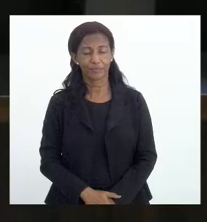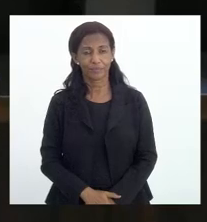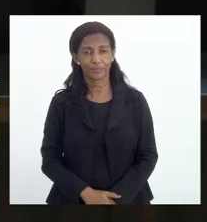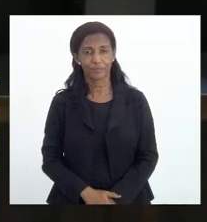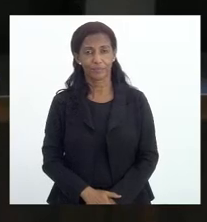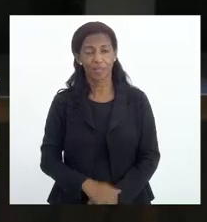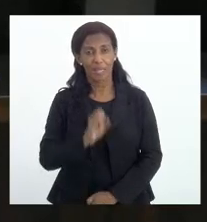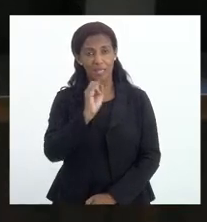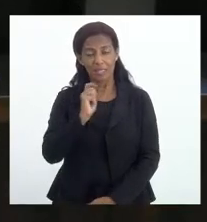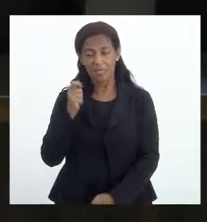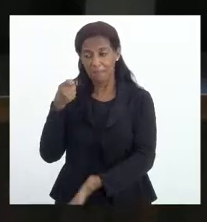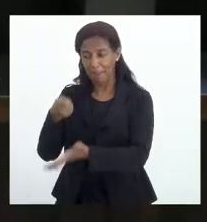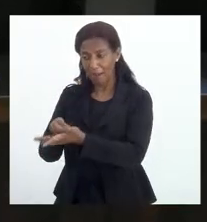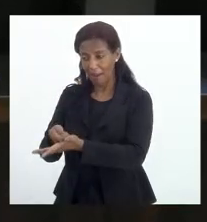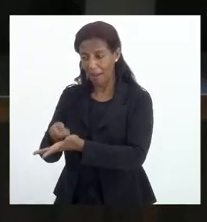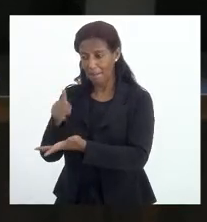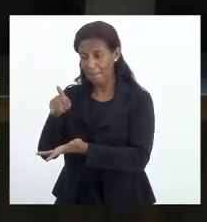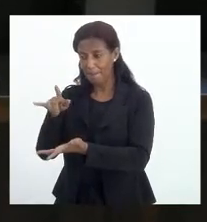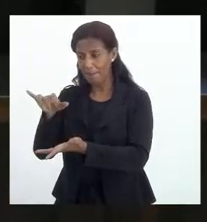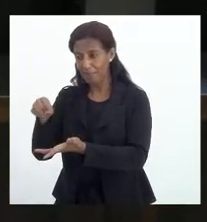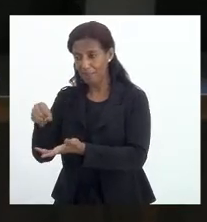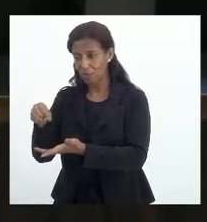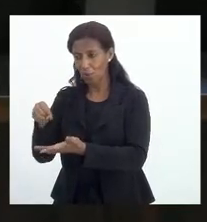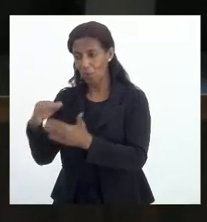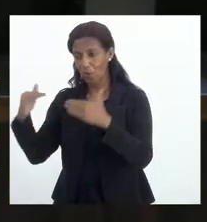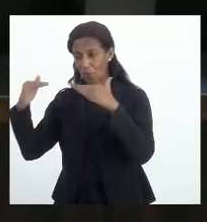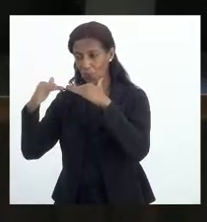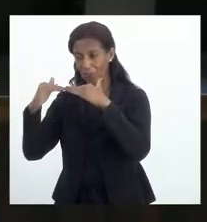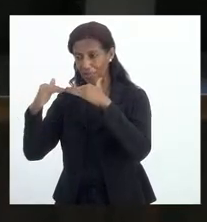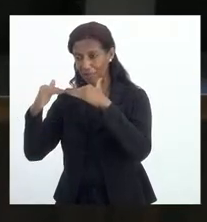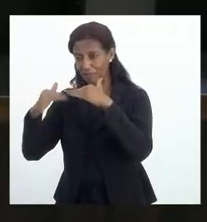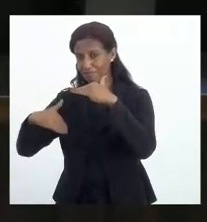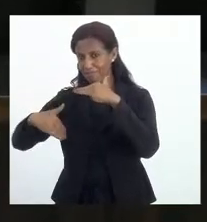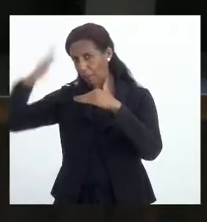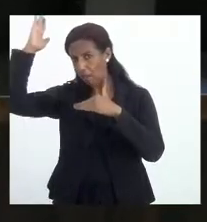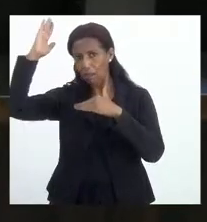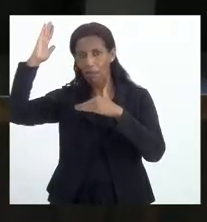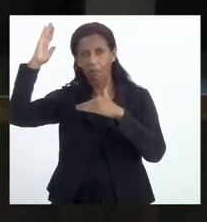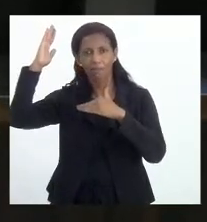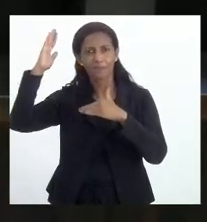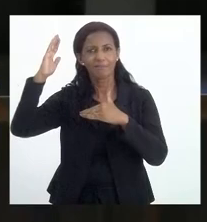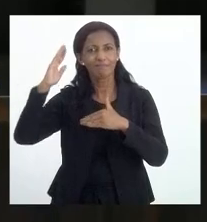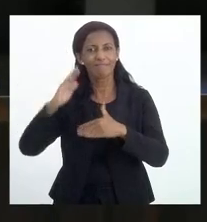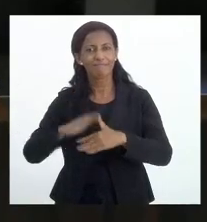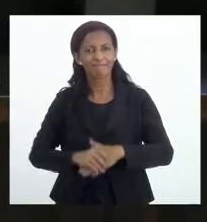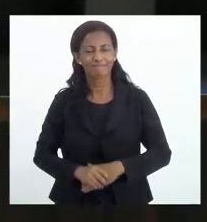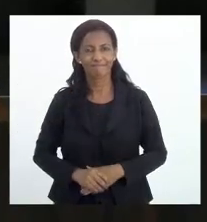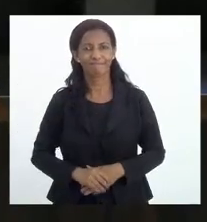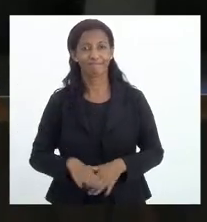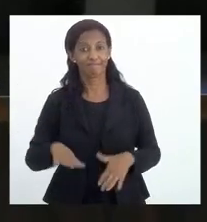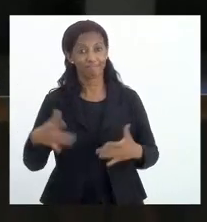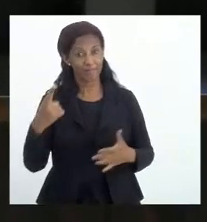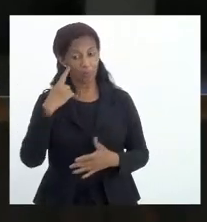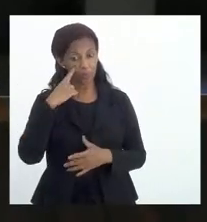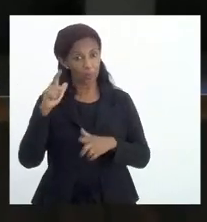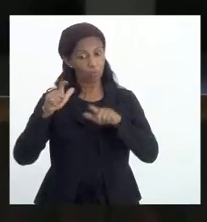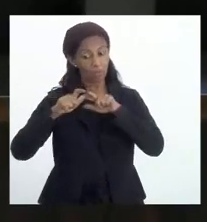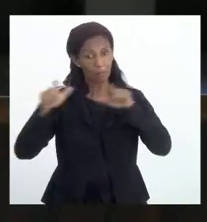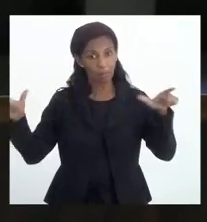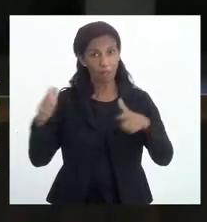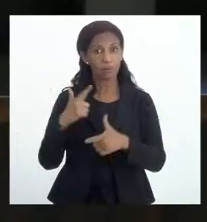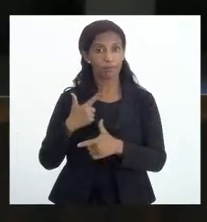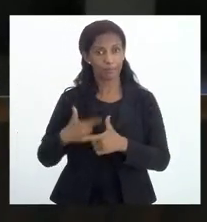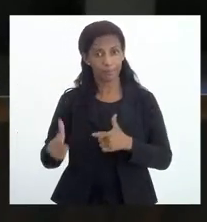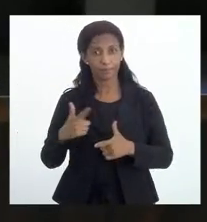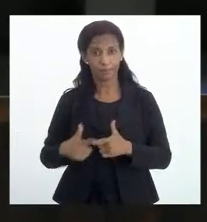Se pagar o precatório, vai estourar o teto de gasto. Bom, então veja o tamanho do problema.